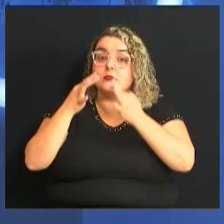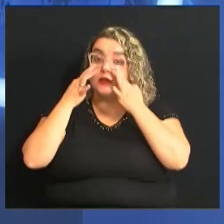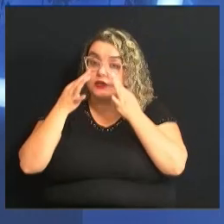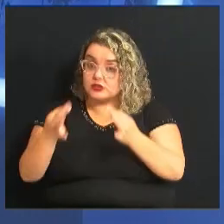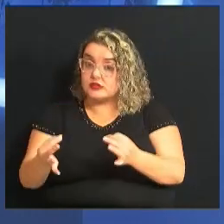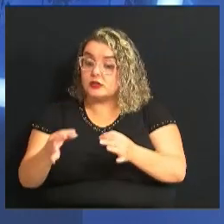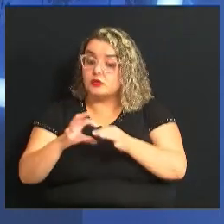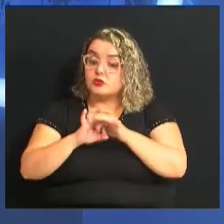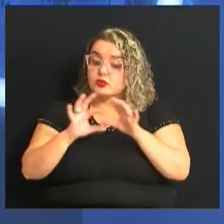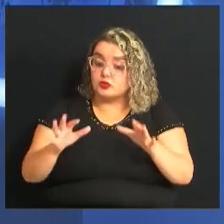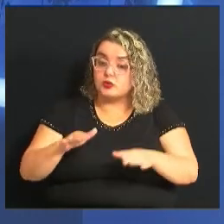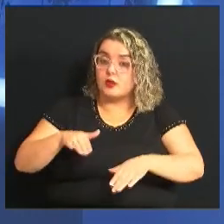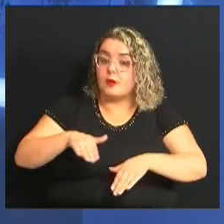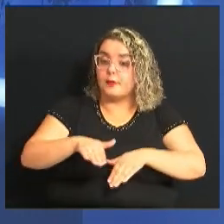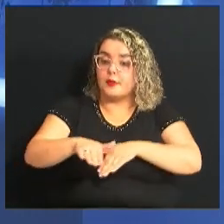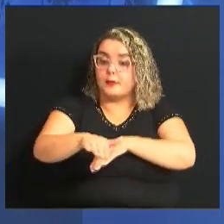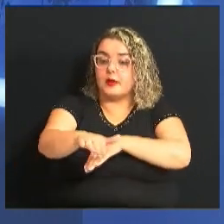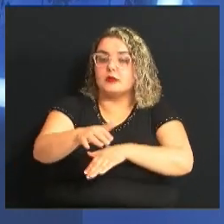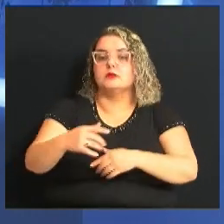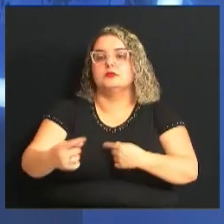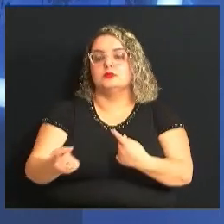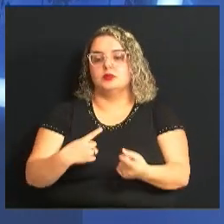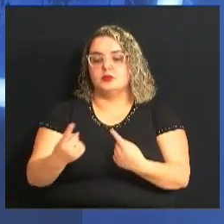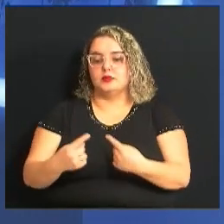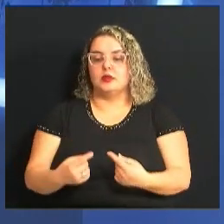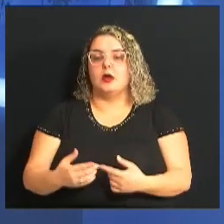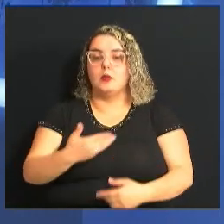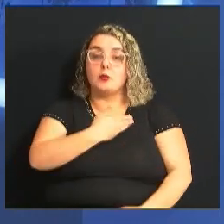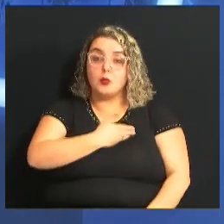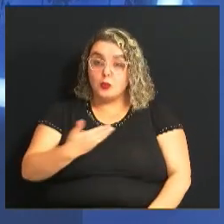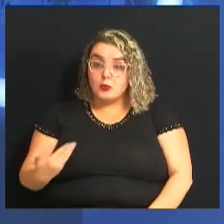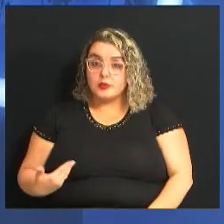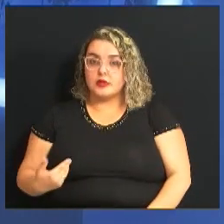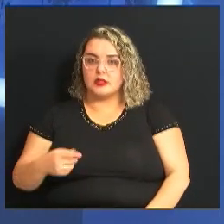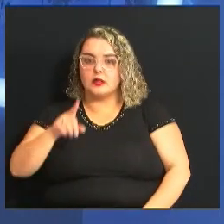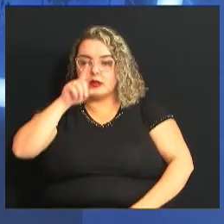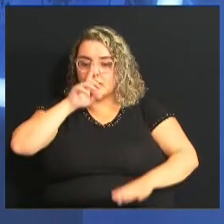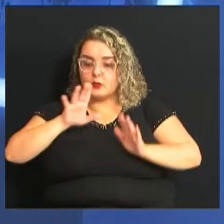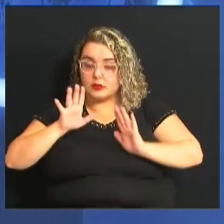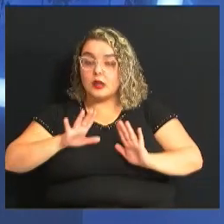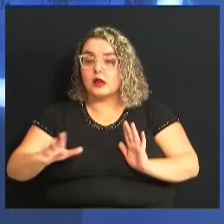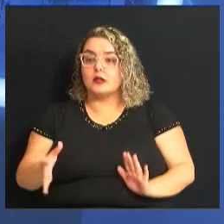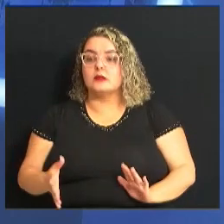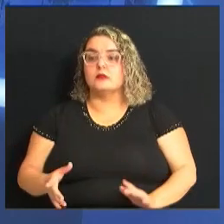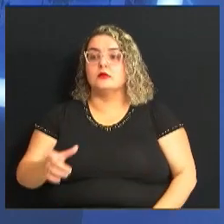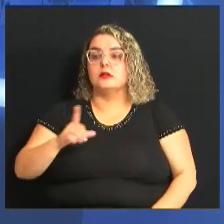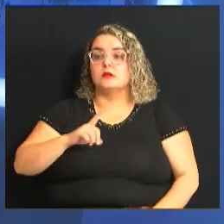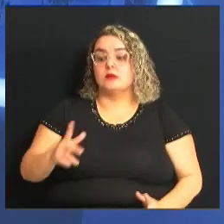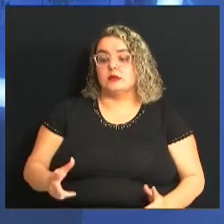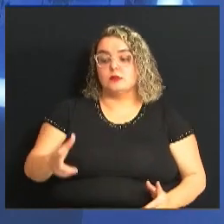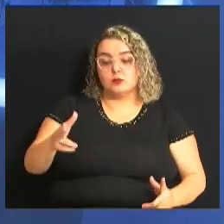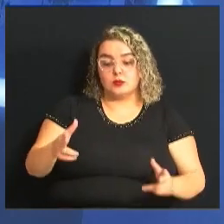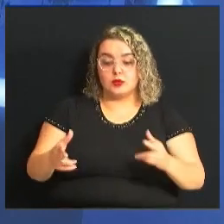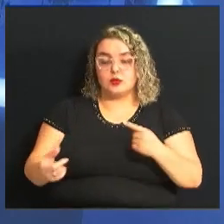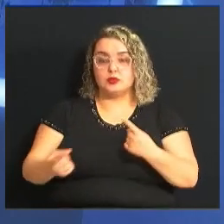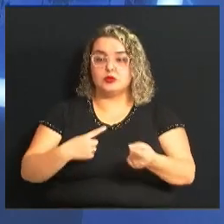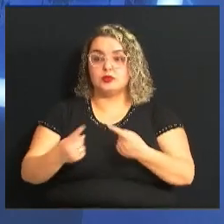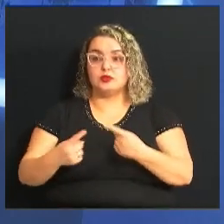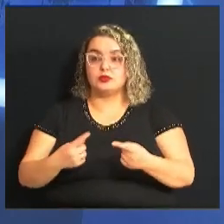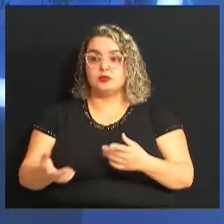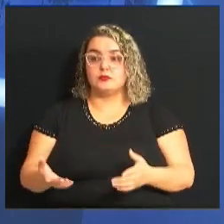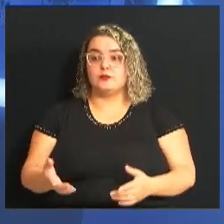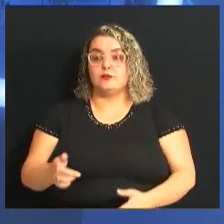permitidos estacionar na via pública. A partir da 1 hora da tarde, nós vamos ter uma interdição do trânsito em um trecho